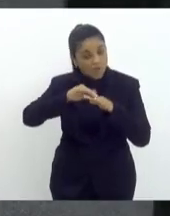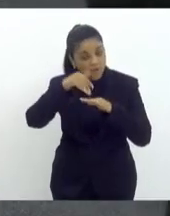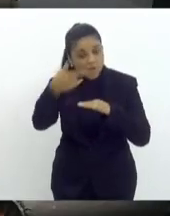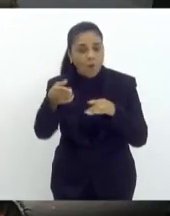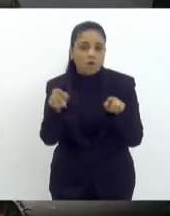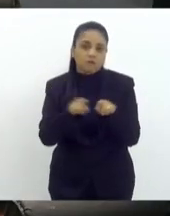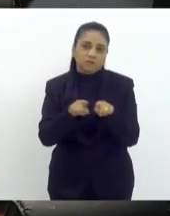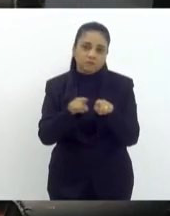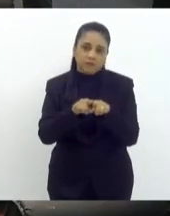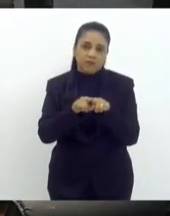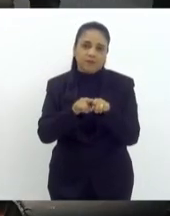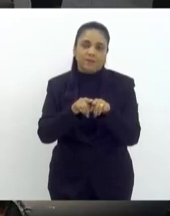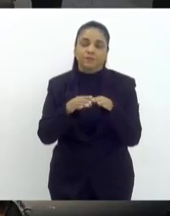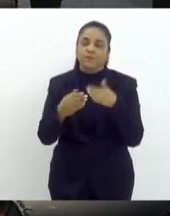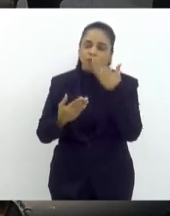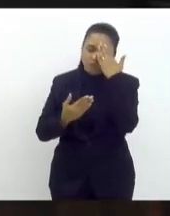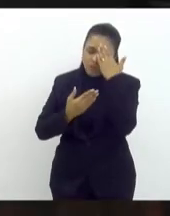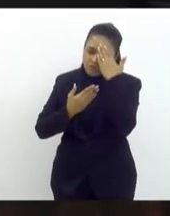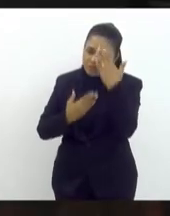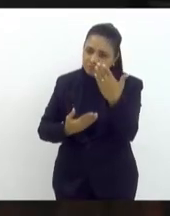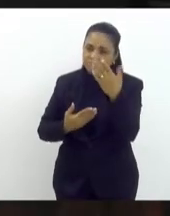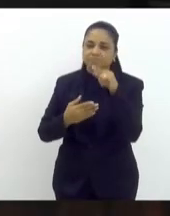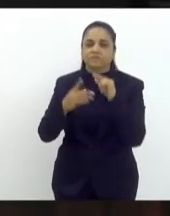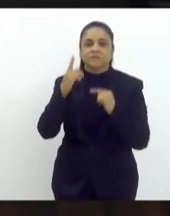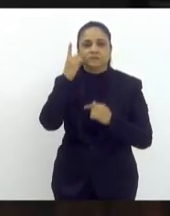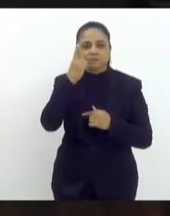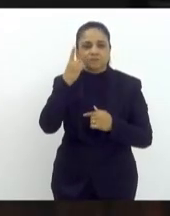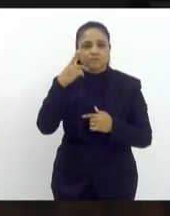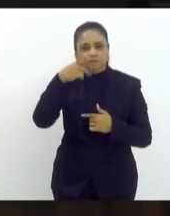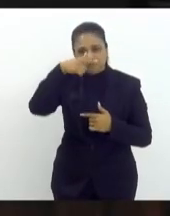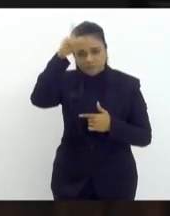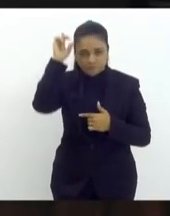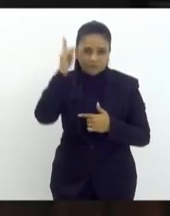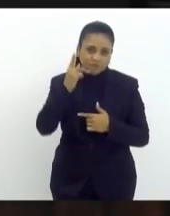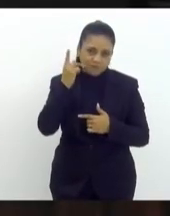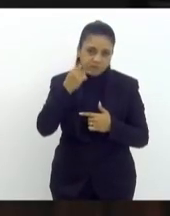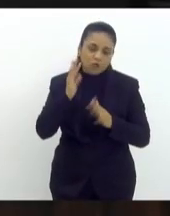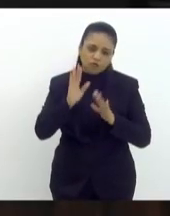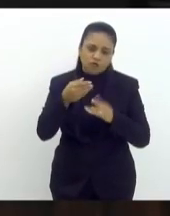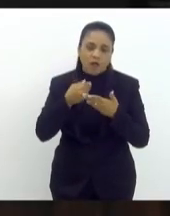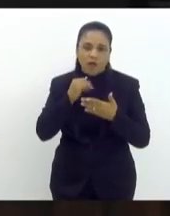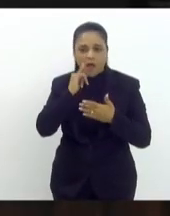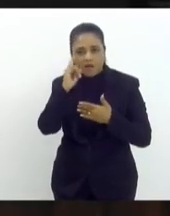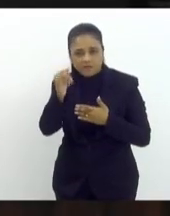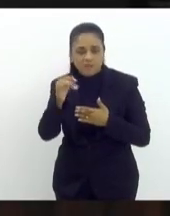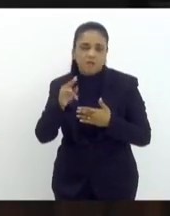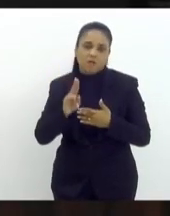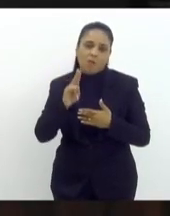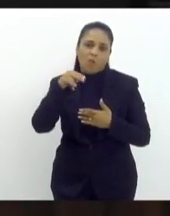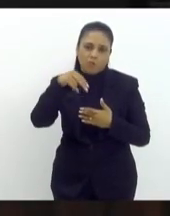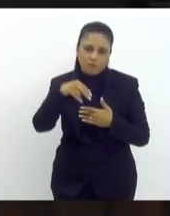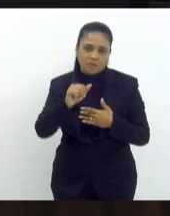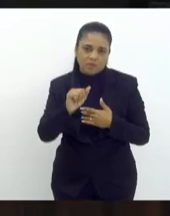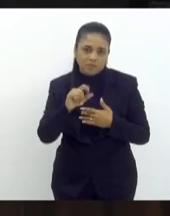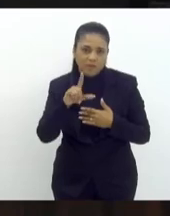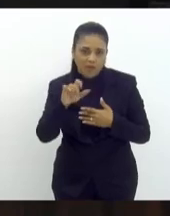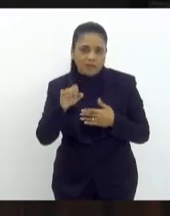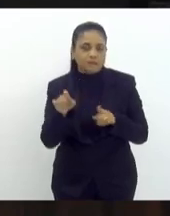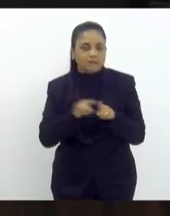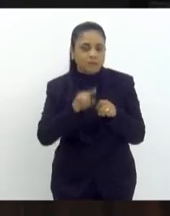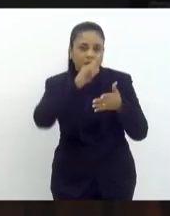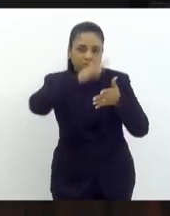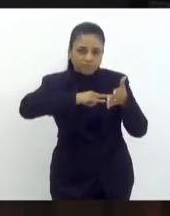Obrigado Deputado Luiz Paulo inclusive já fiz chegar o conhecimento da unale também que emitirá uma